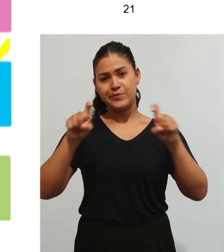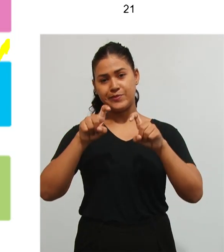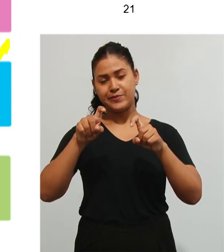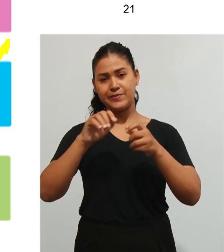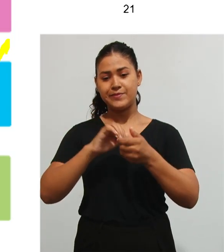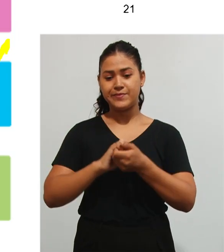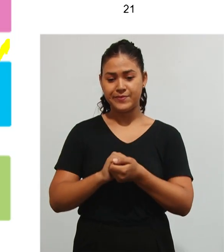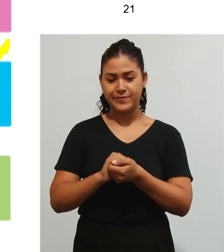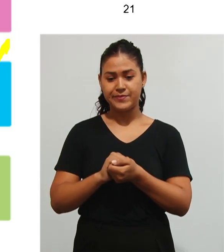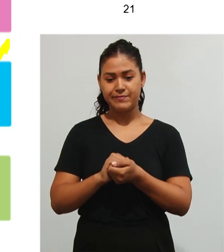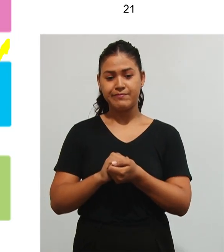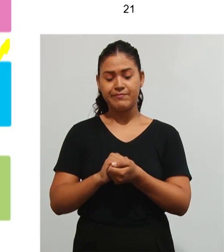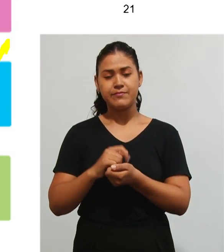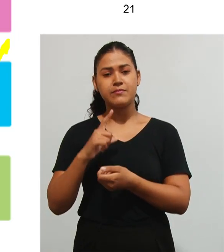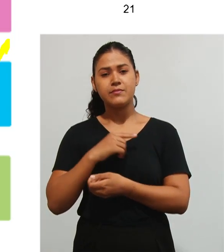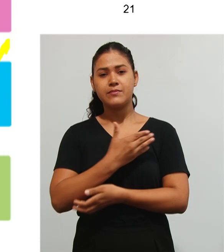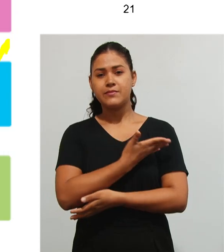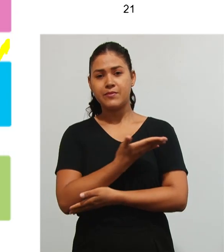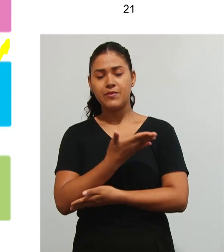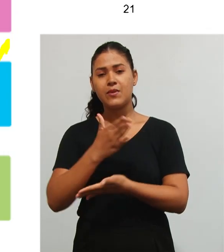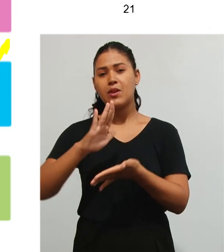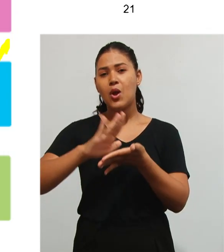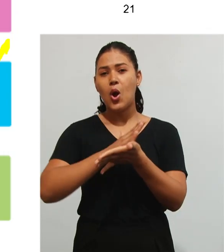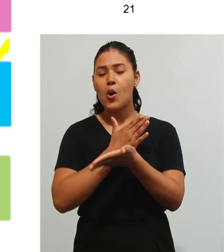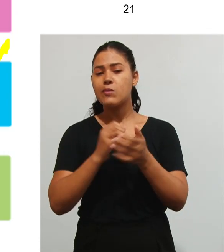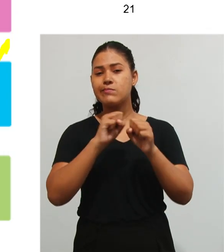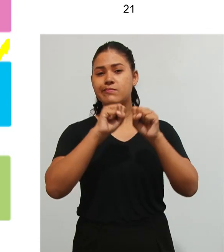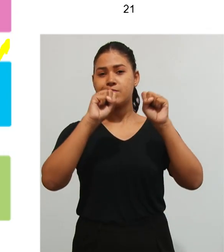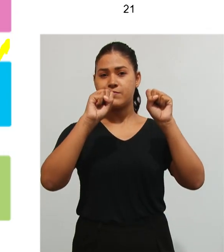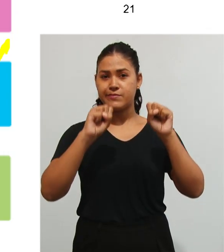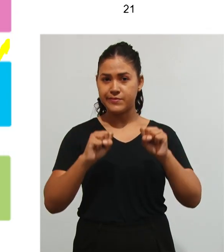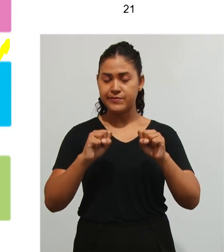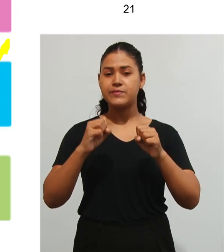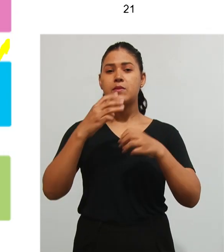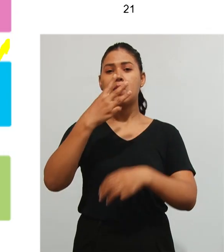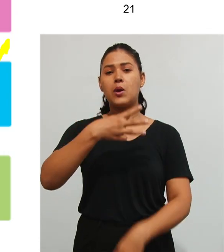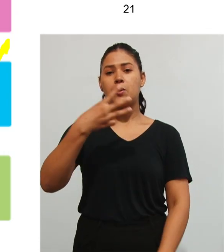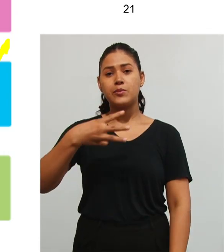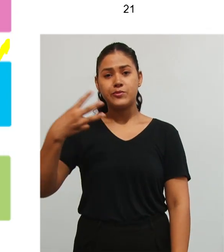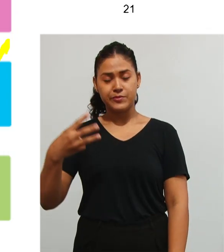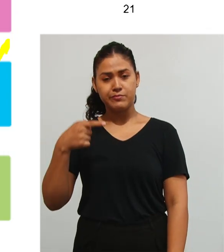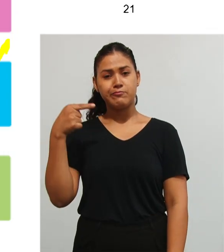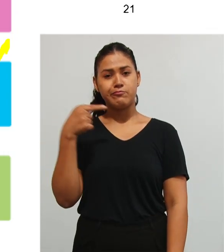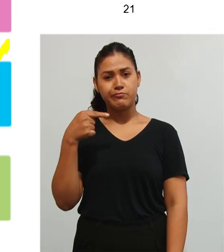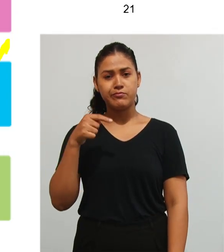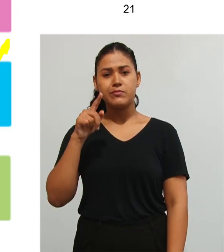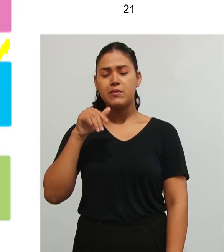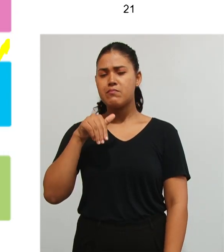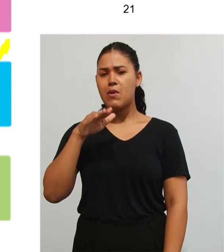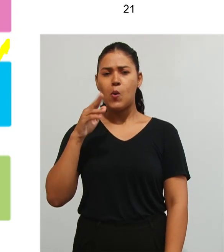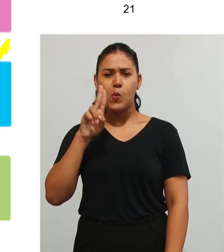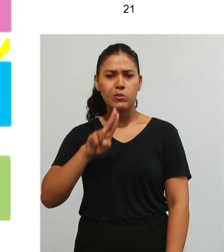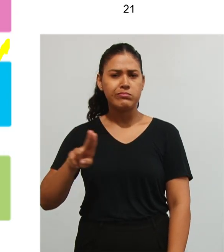nós temos, né, alguns sistemas operacionais do mercado, como o Windows, que é um dos sistemas operacionais